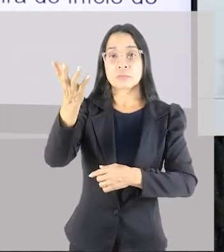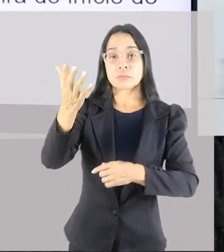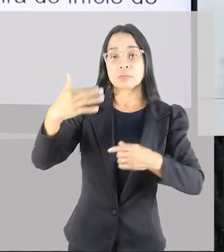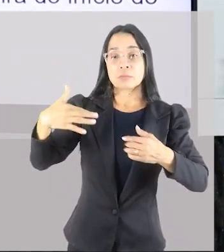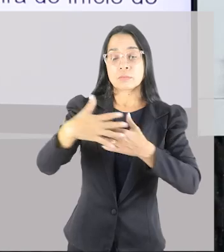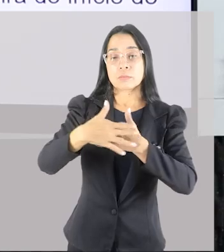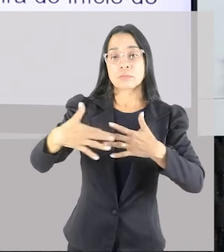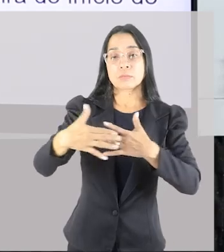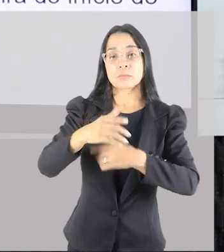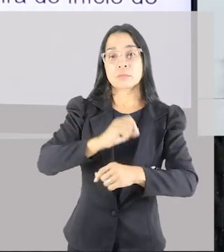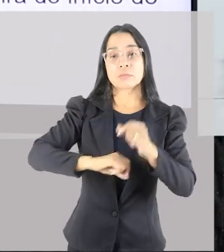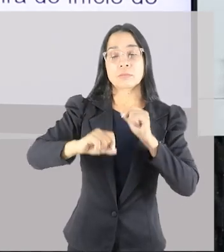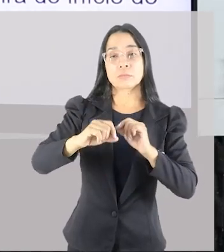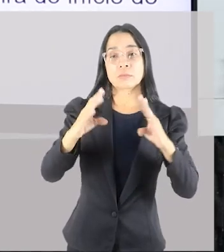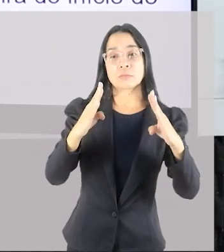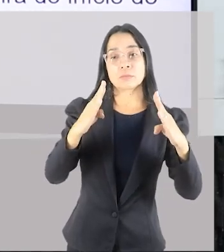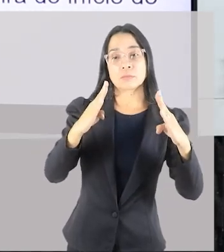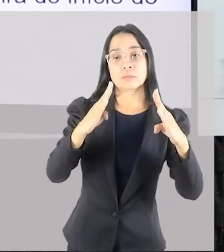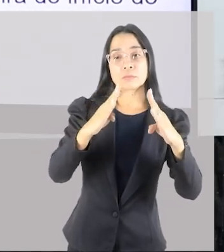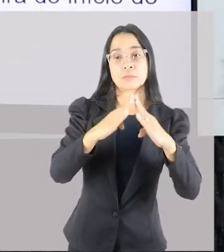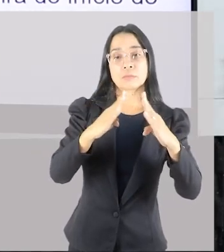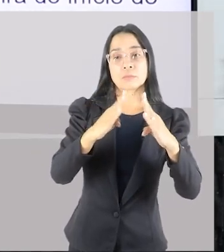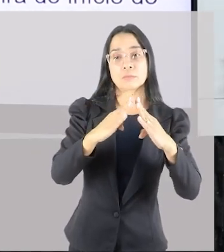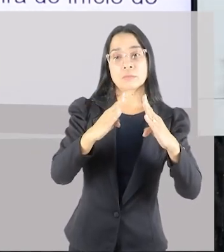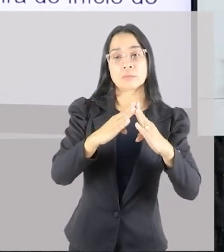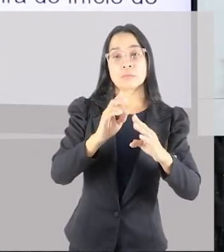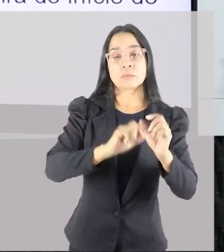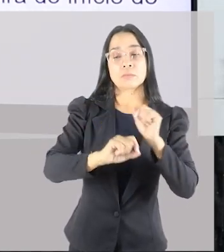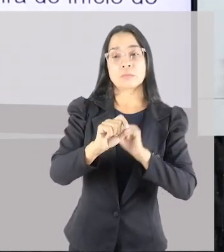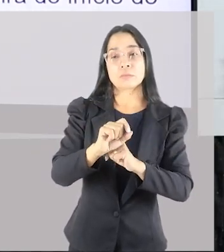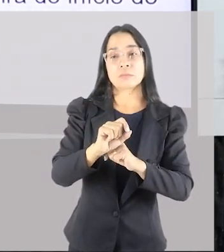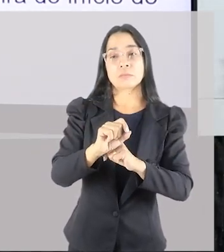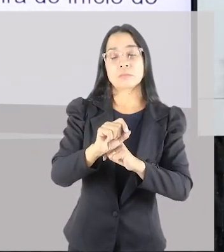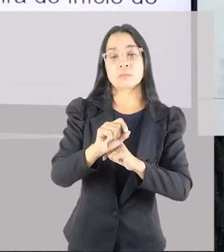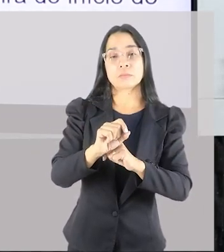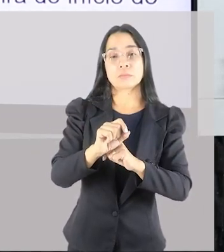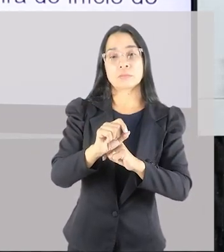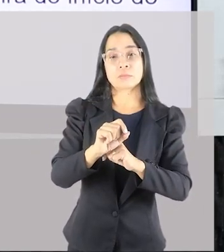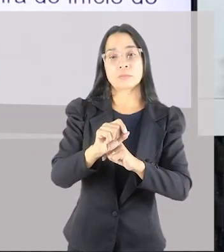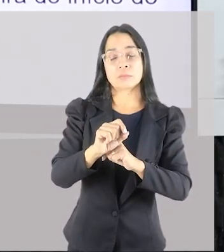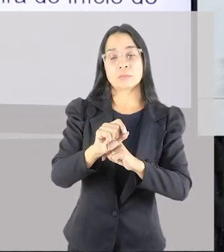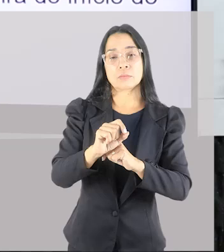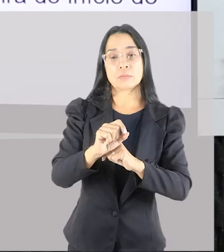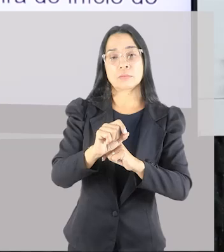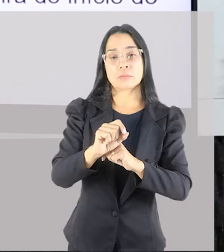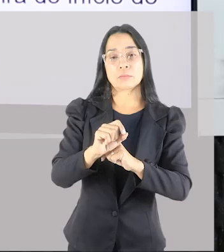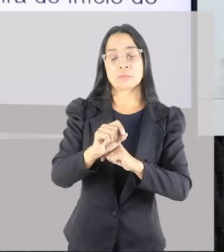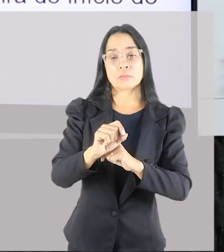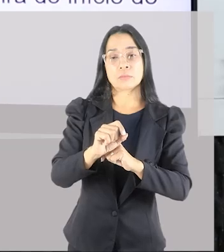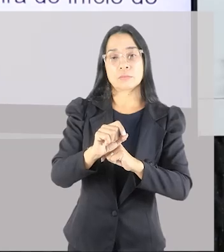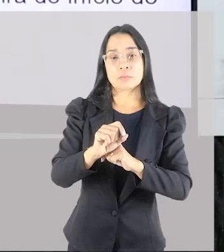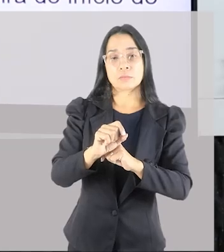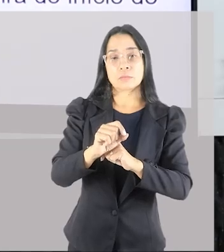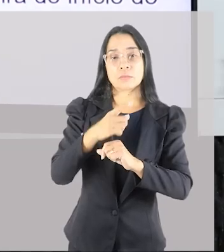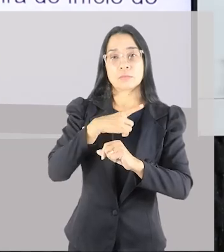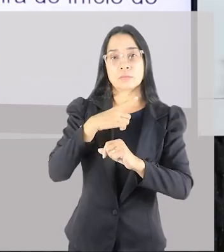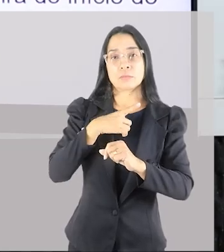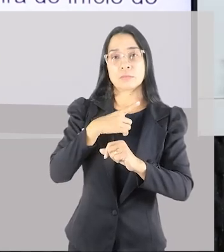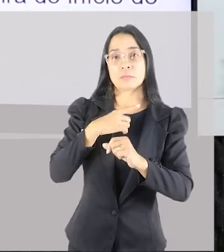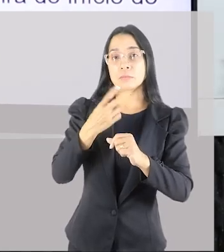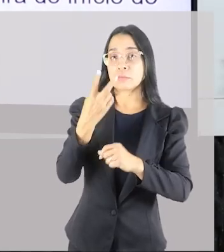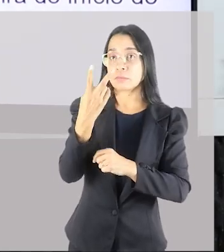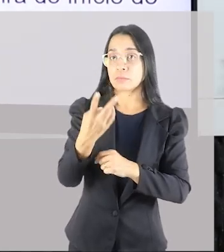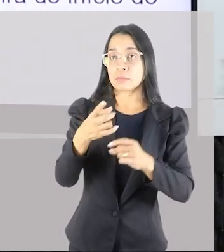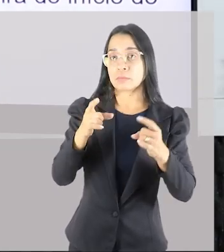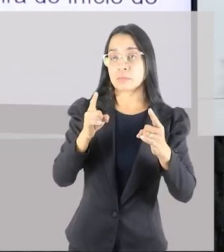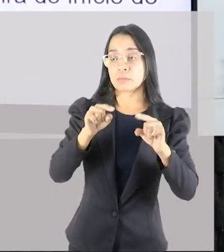as casas que a fábrica aluga com dois quartos e aquilo que você